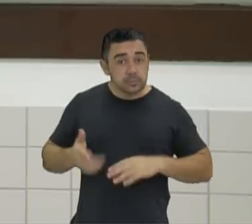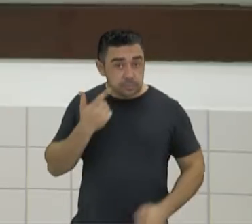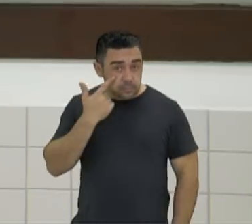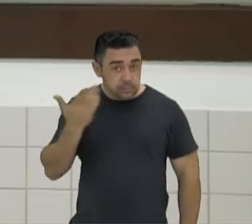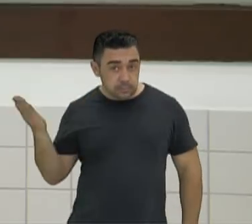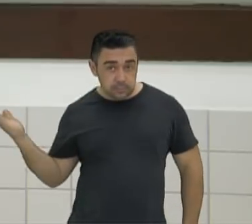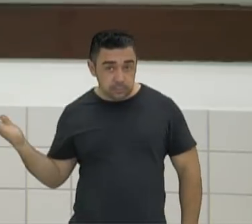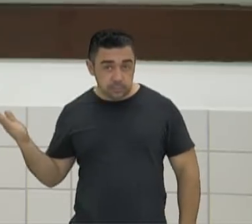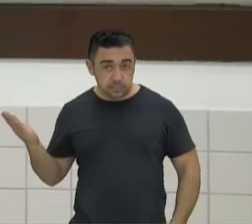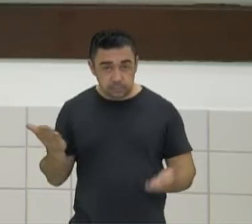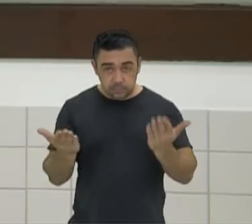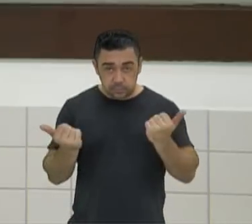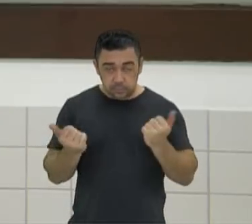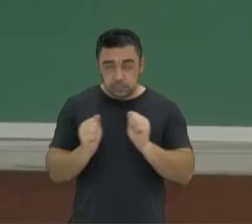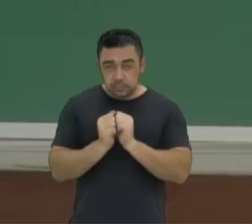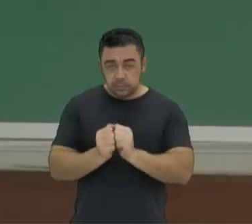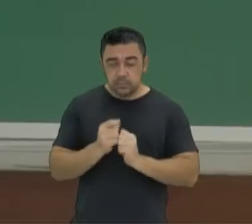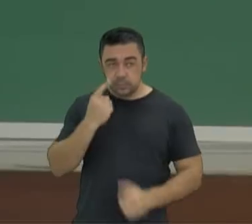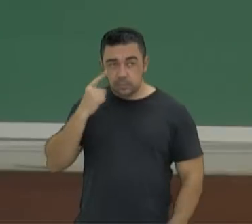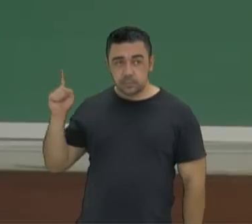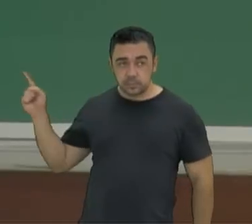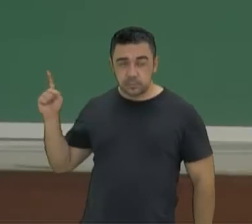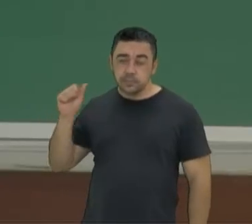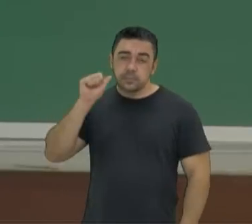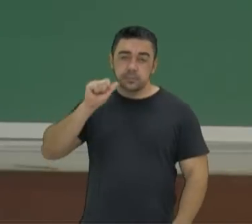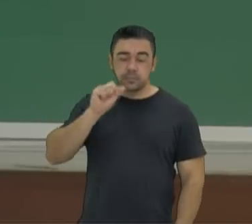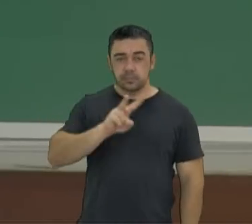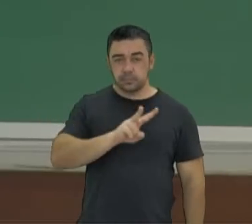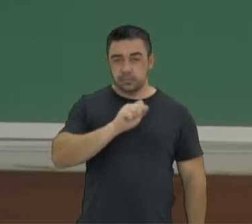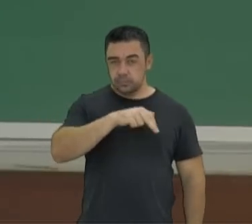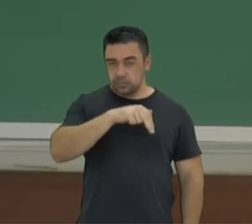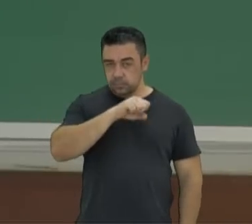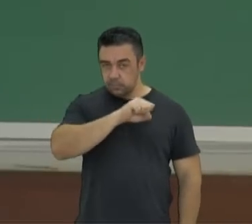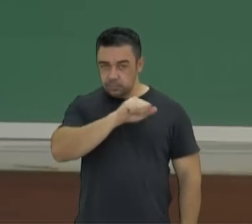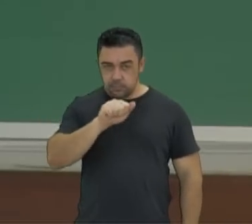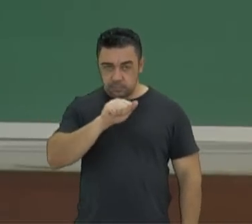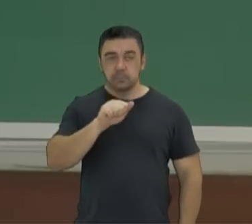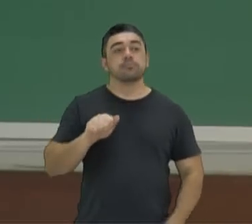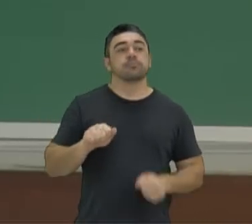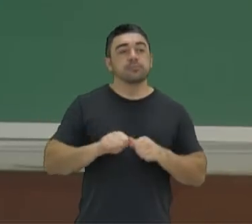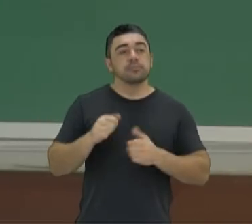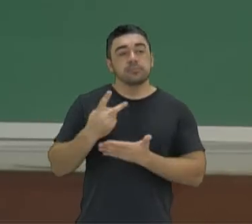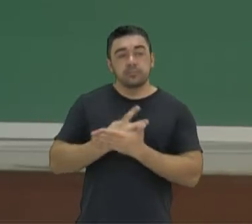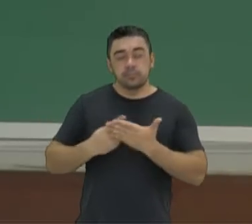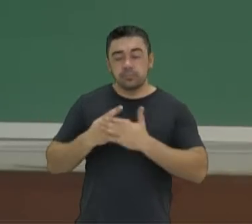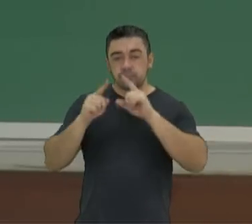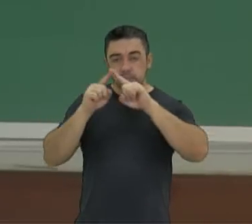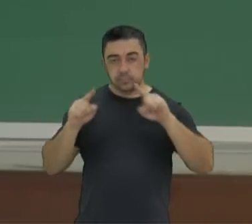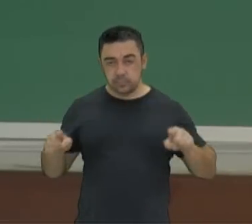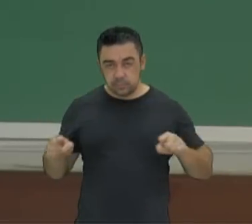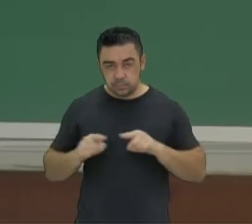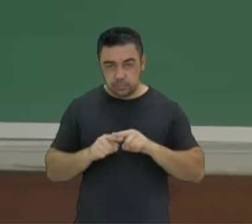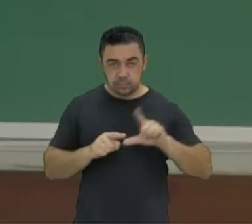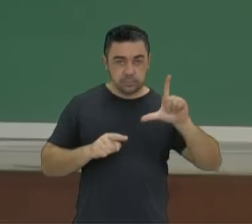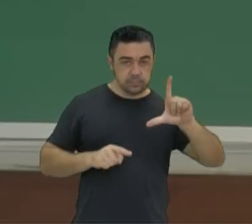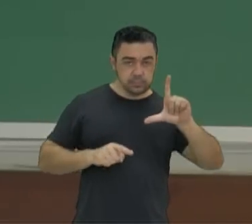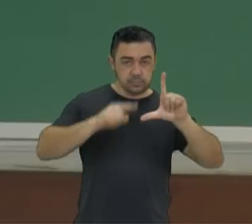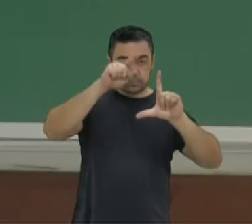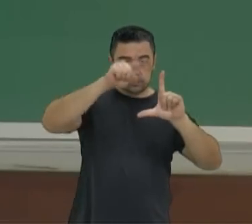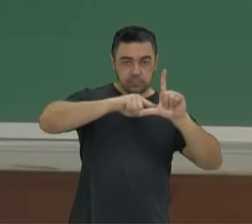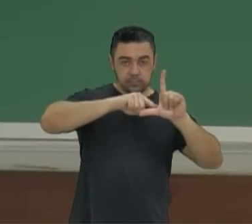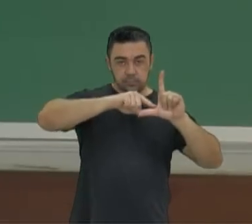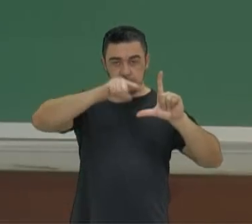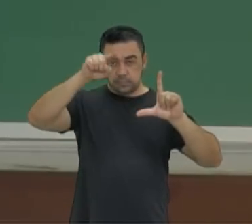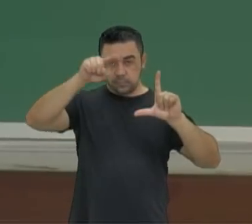lá, acompanhem comigo a leitura. Vanessa desenhou um triângulo no plano cartesiano. Lembram das aulas de